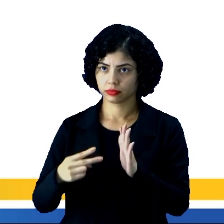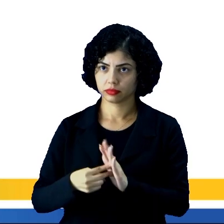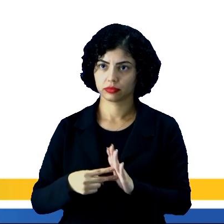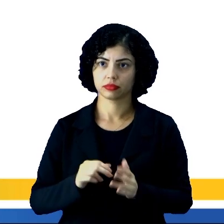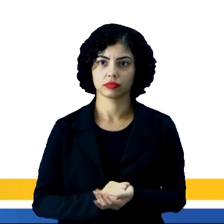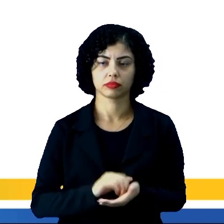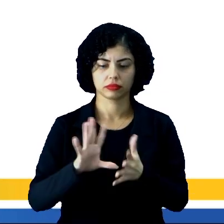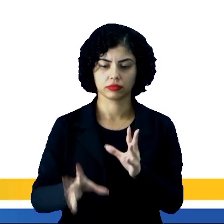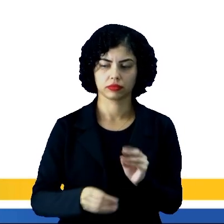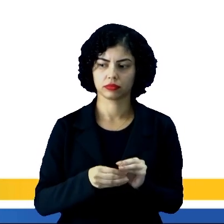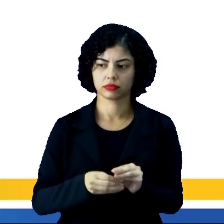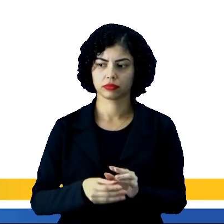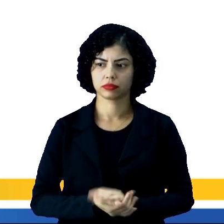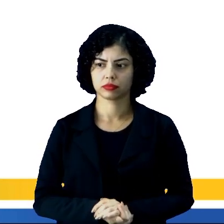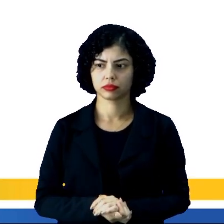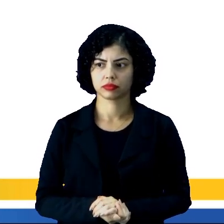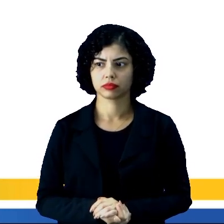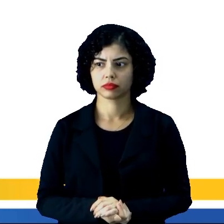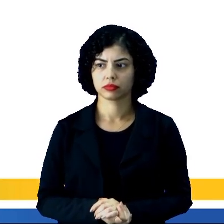completo